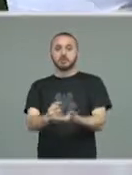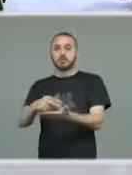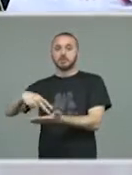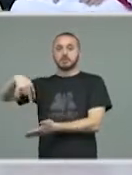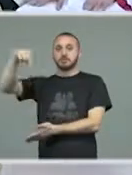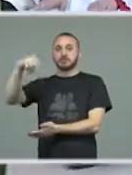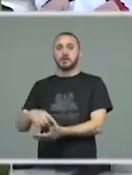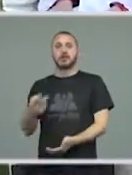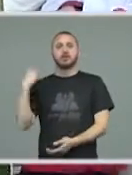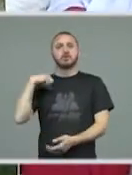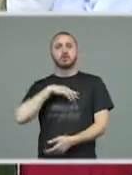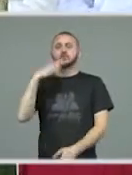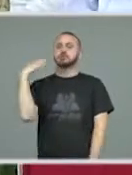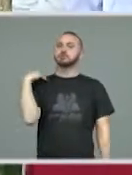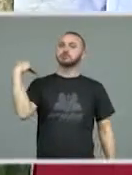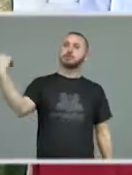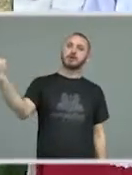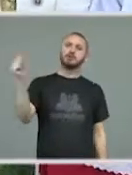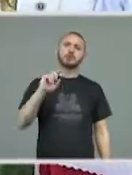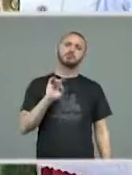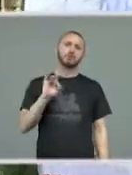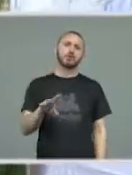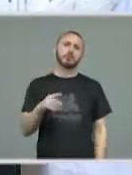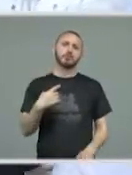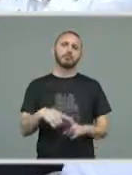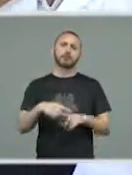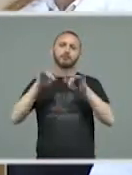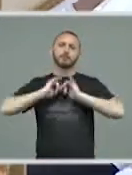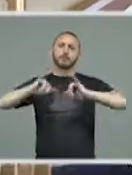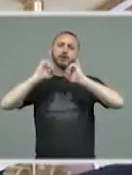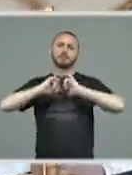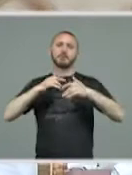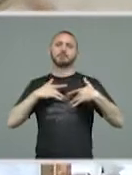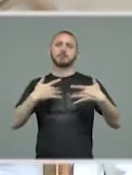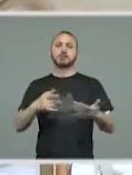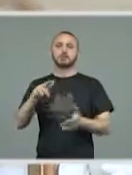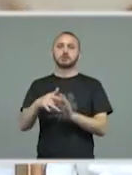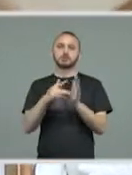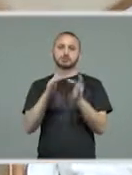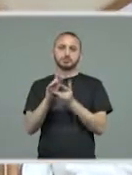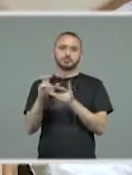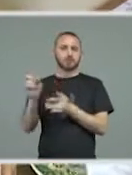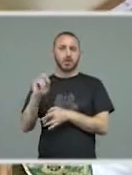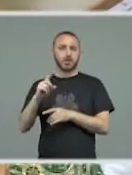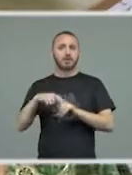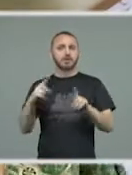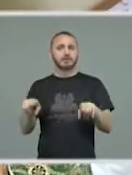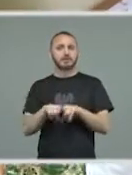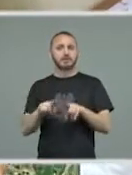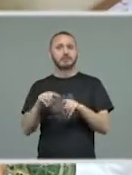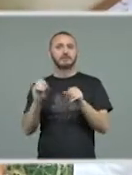Nós somos chamados não só a proclamar a misericórdia de Jesus, mas